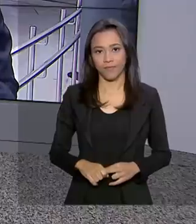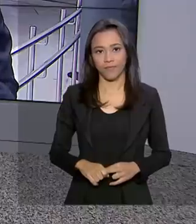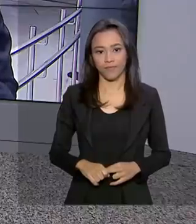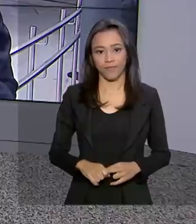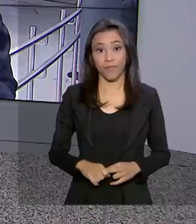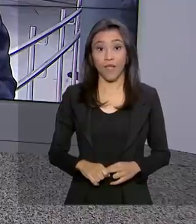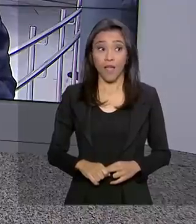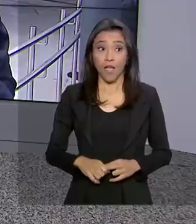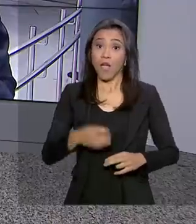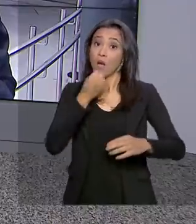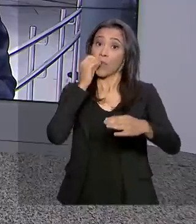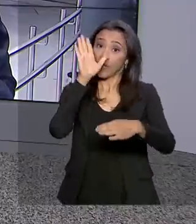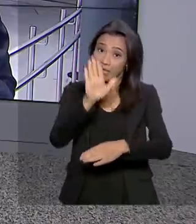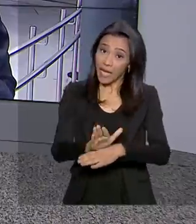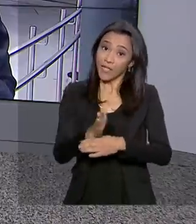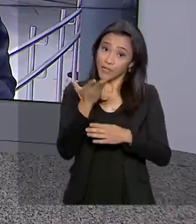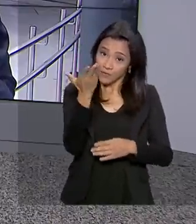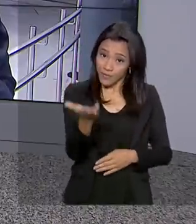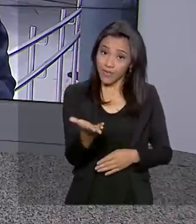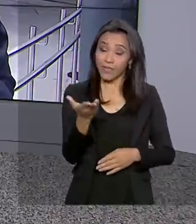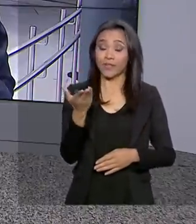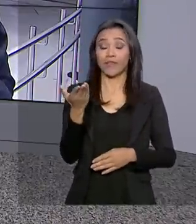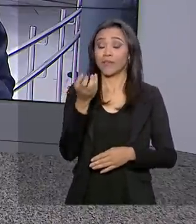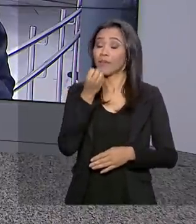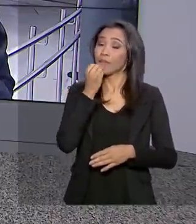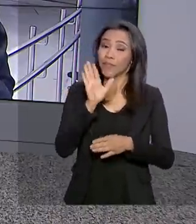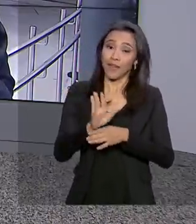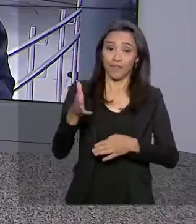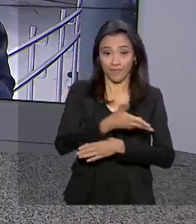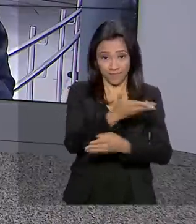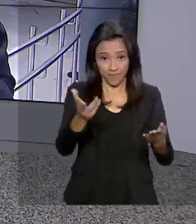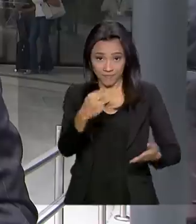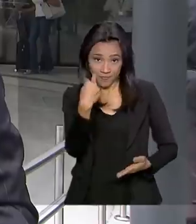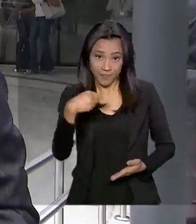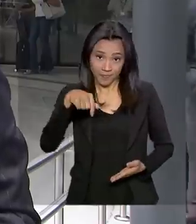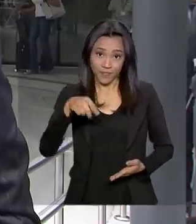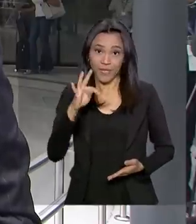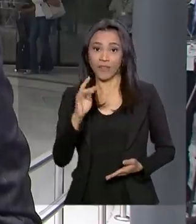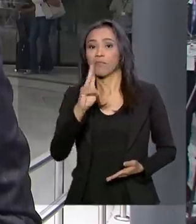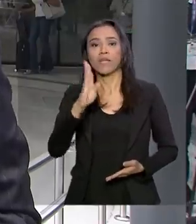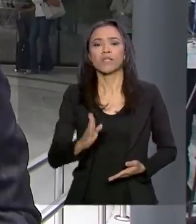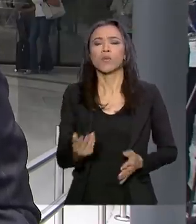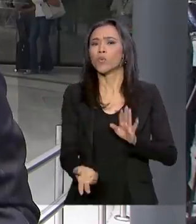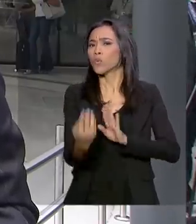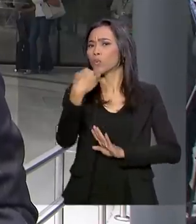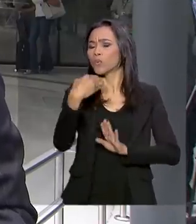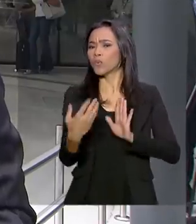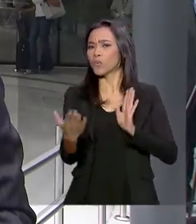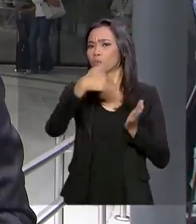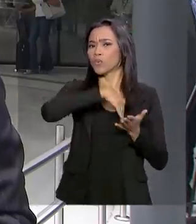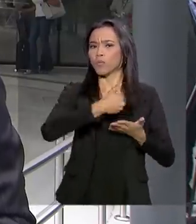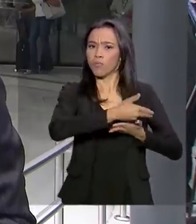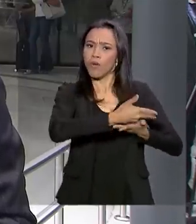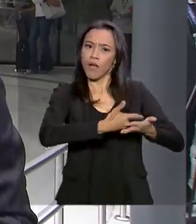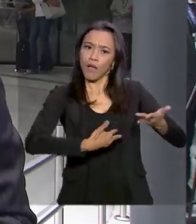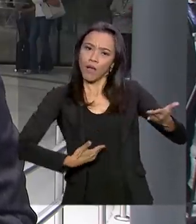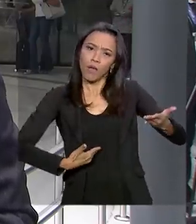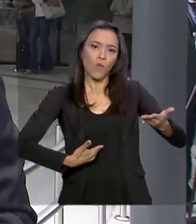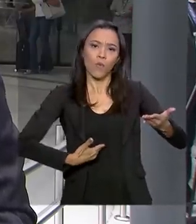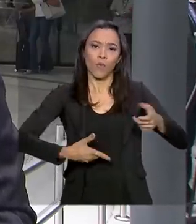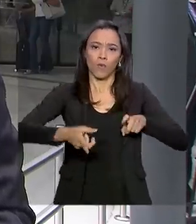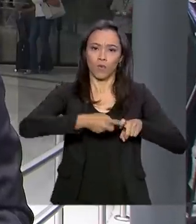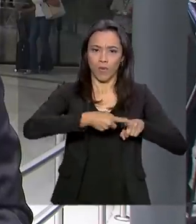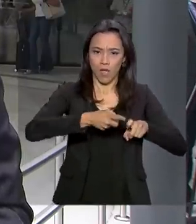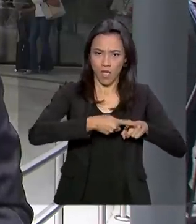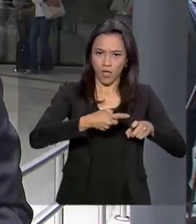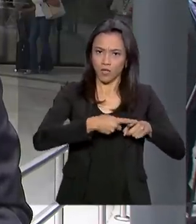Boa tarde, Lilian. Boa tarde a você que acompanha a programação da TV Brasil. O último boletim médico divulgado pelo Hospital Vila Nova Star,